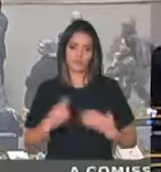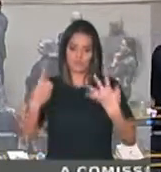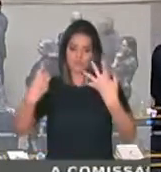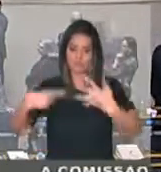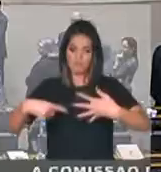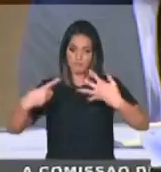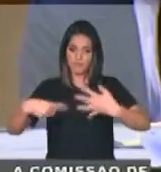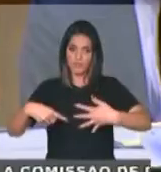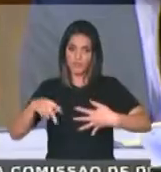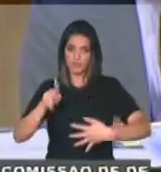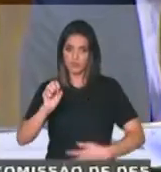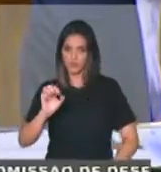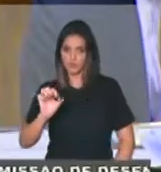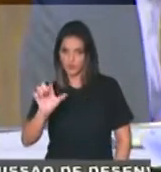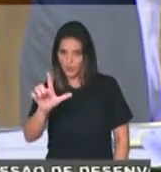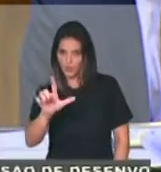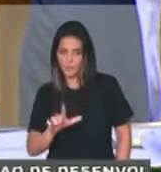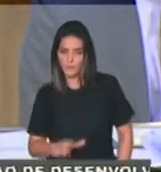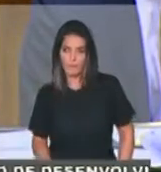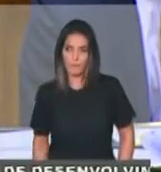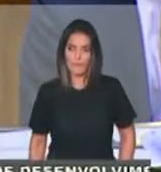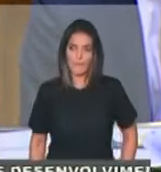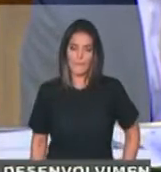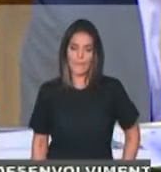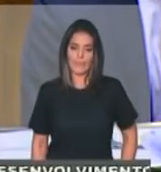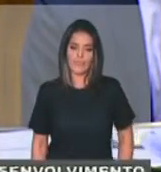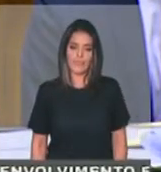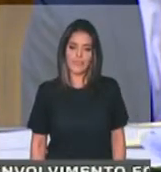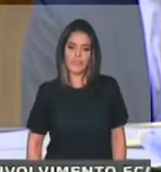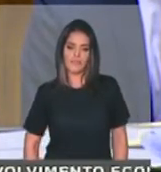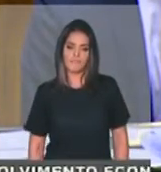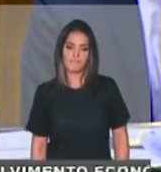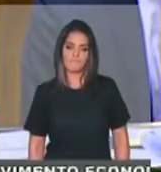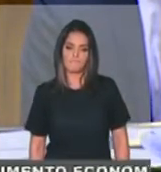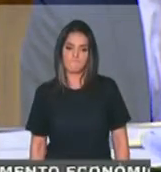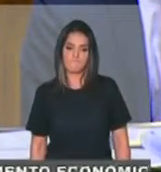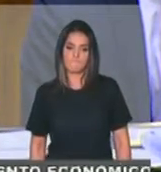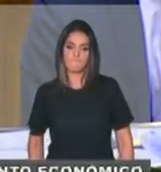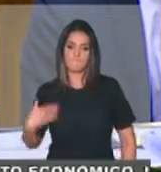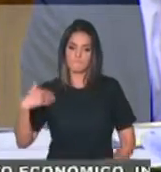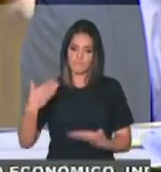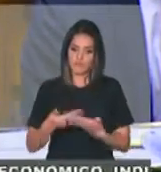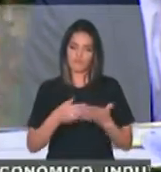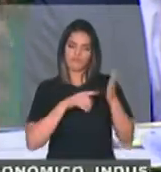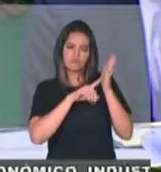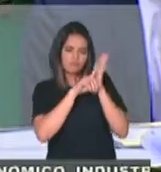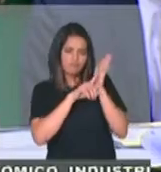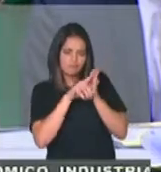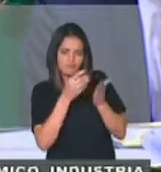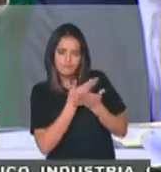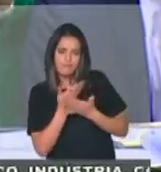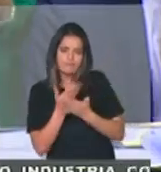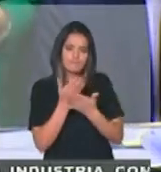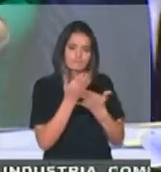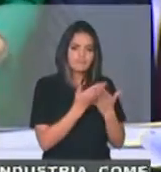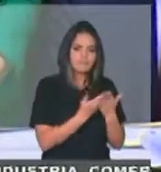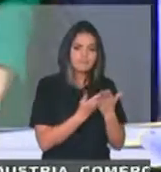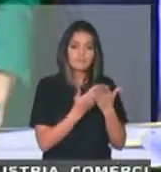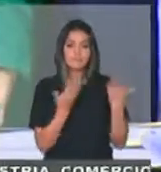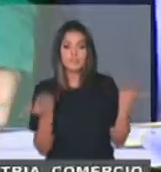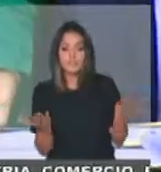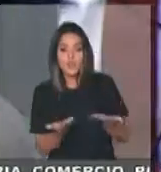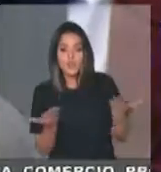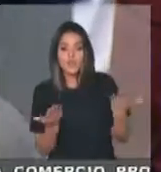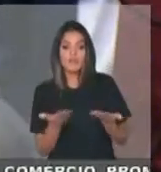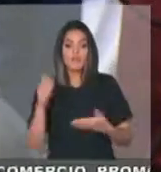Pessoal. O pessoal, até esse momento, está fazendo uma análise. Então, no primeiro momento, a gente está